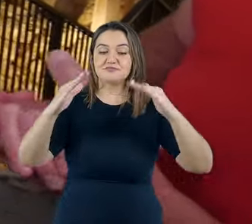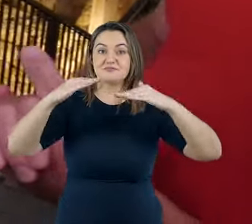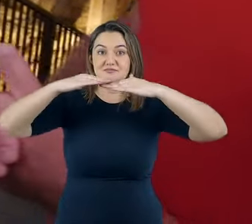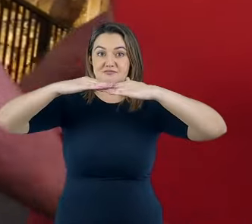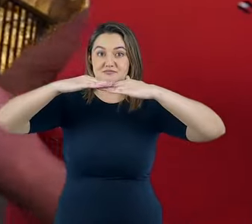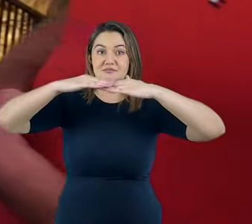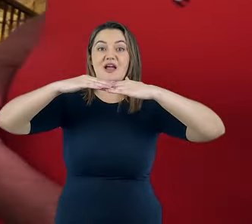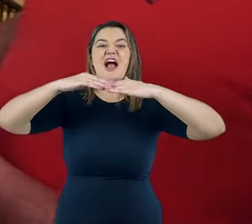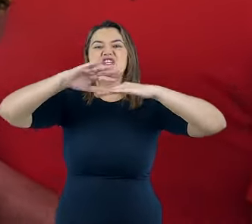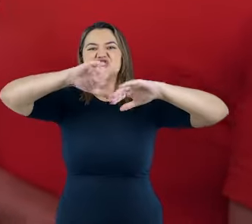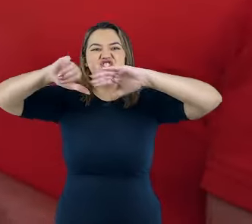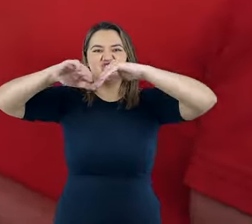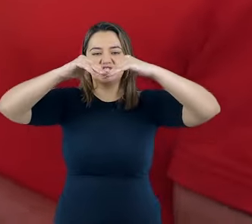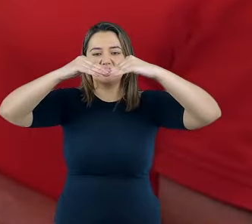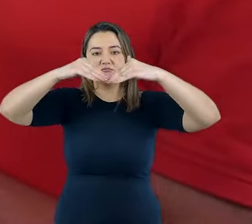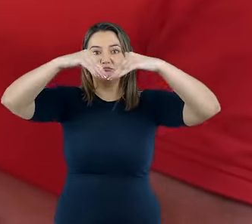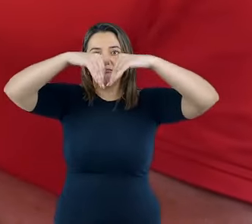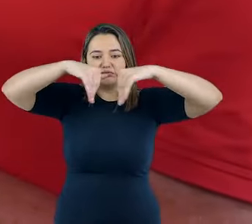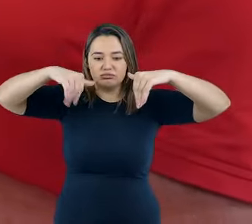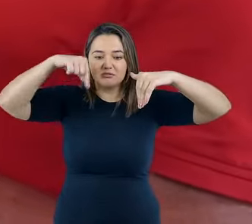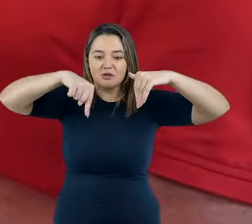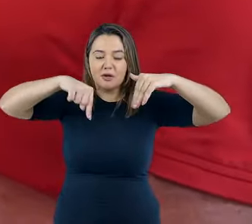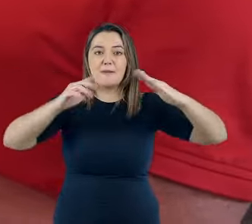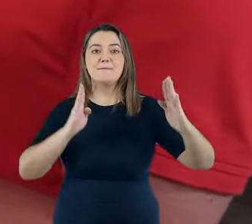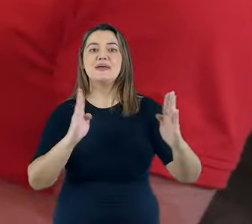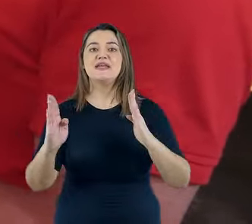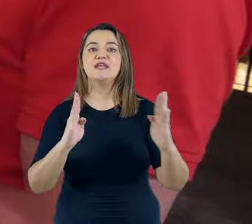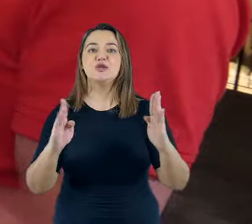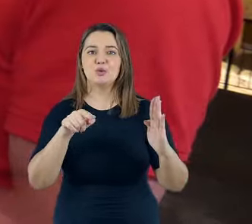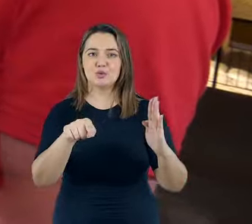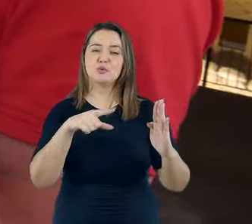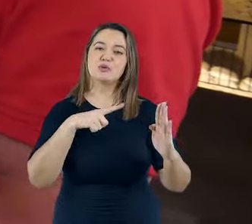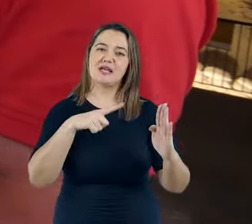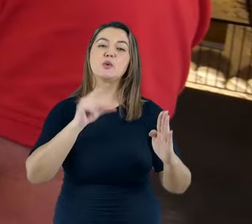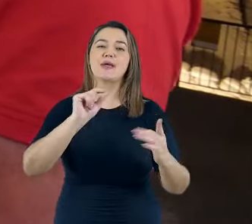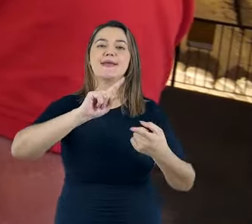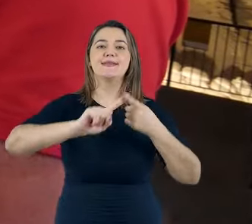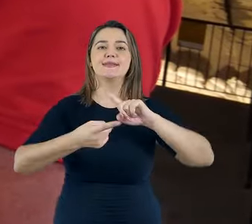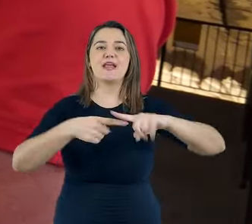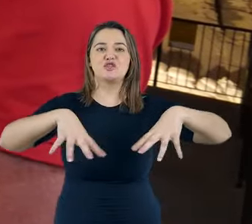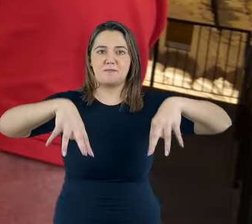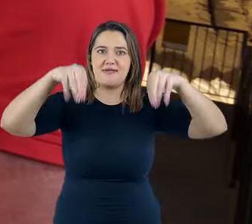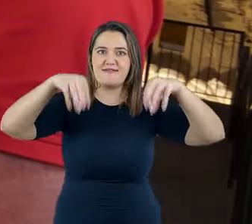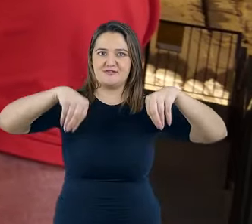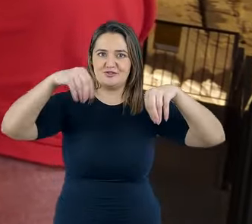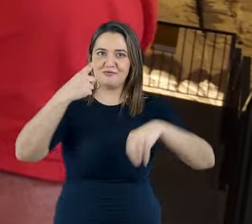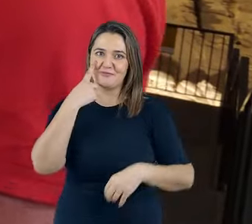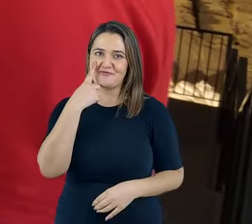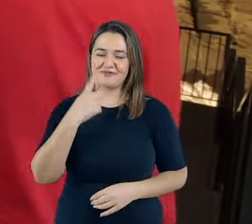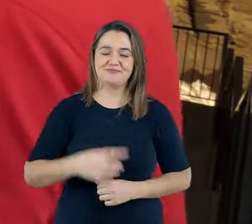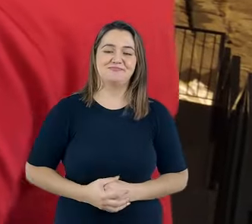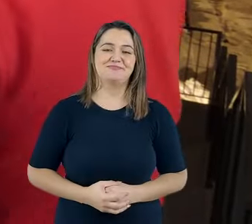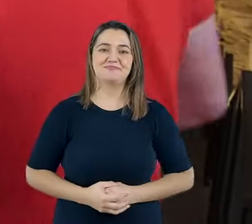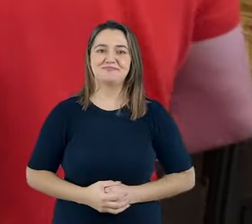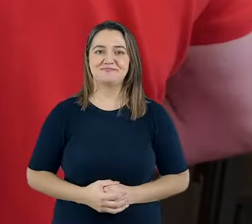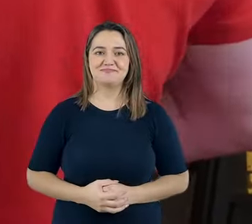período anterior. Eu sei que aqui também tem algo da época dos cruzados, isso correto? Mesmo. Isso. Idade Média. Vamos ver. Então vamos descer. Vem com a